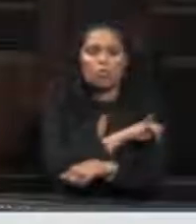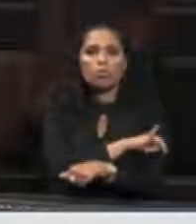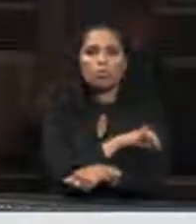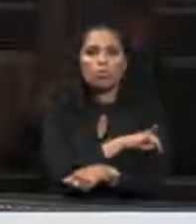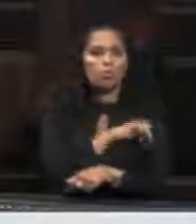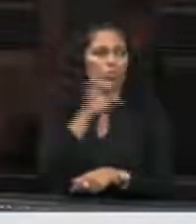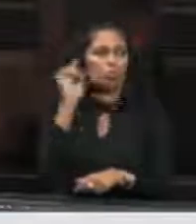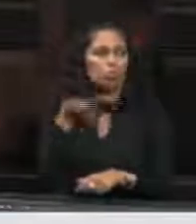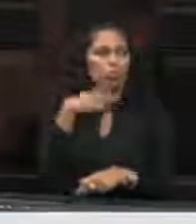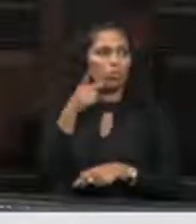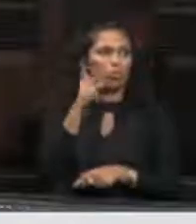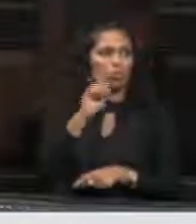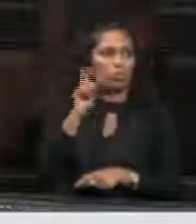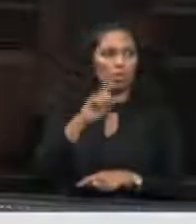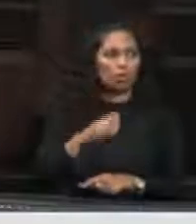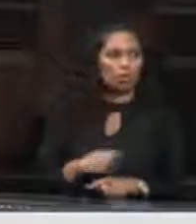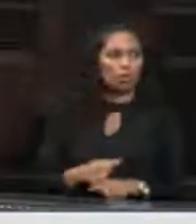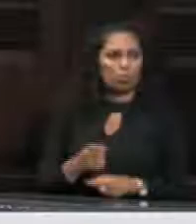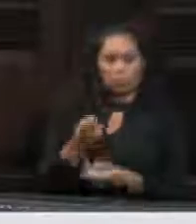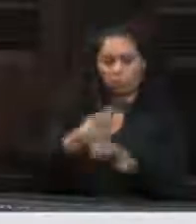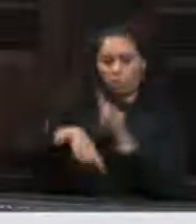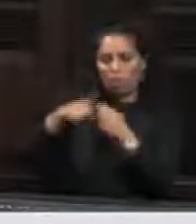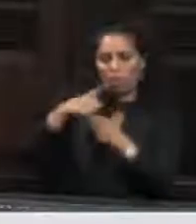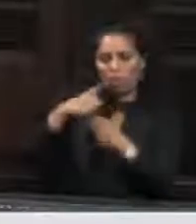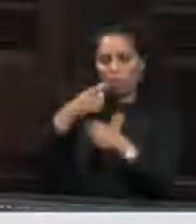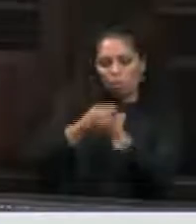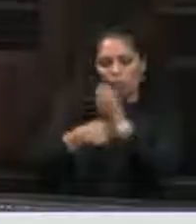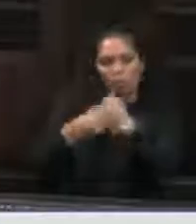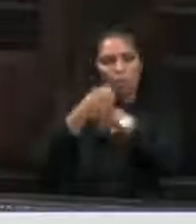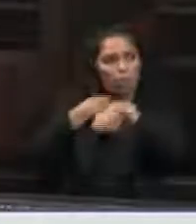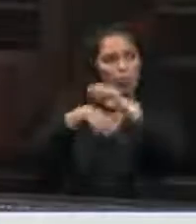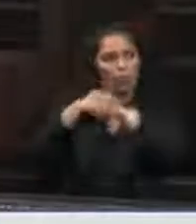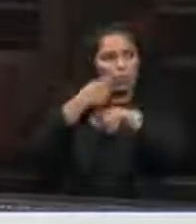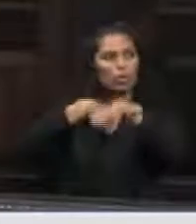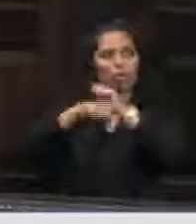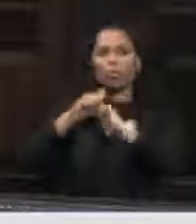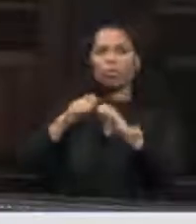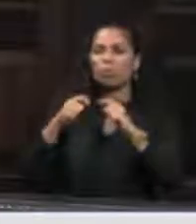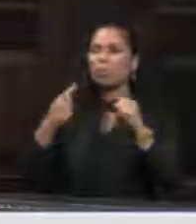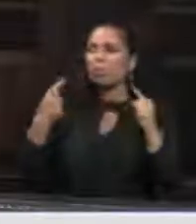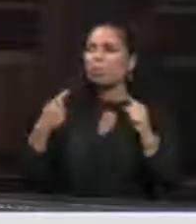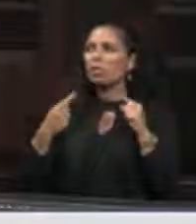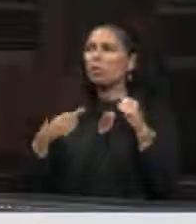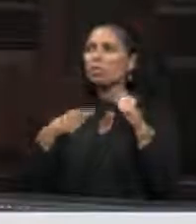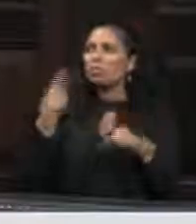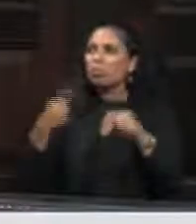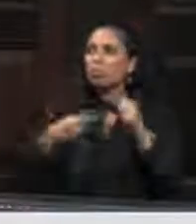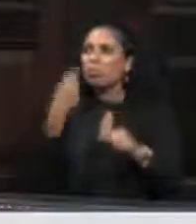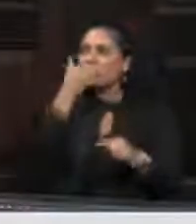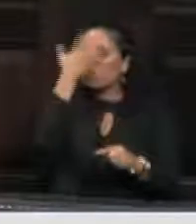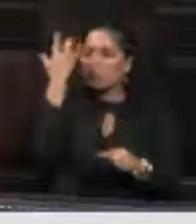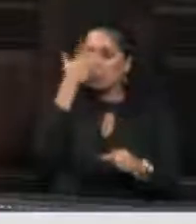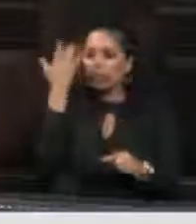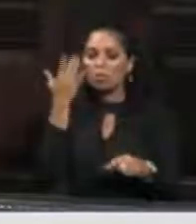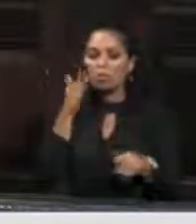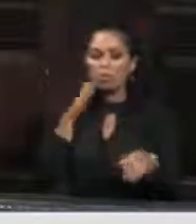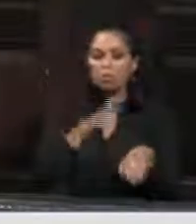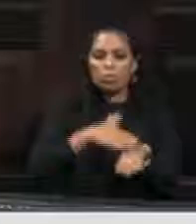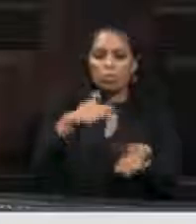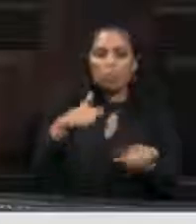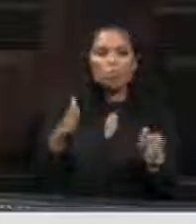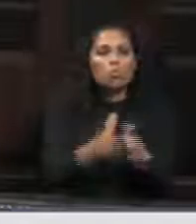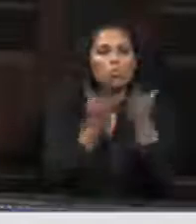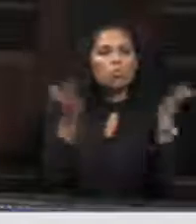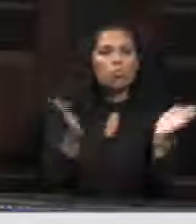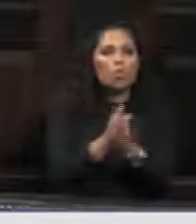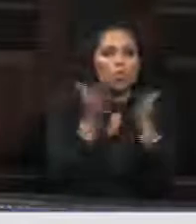Janeiro. Revitalizar a economia não é pegar determinados segmentos profissionais, aqueles mais humildes,